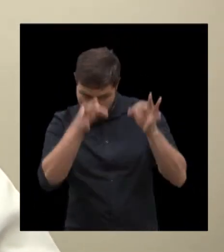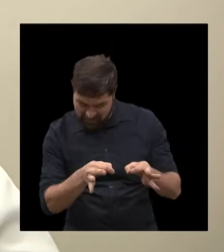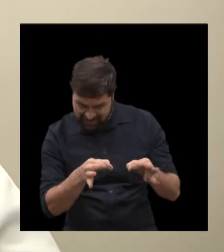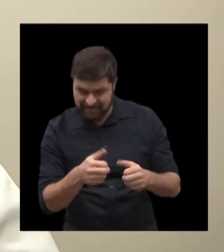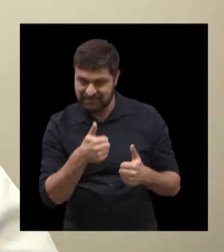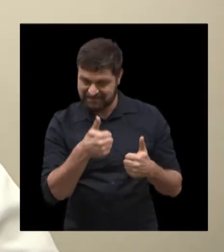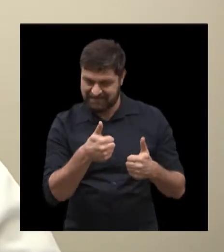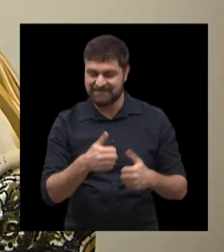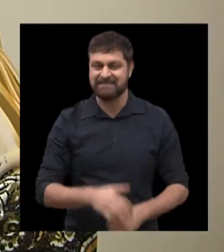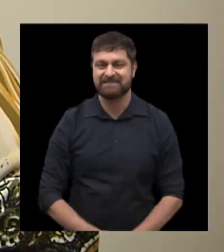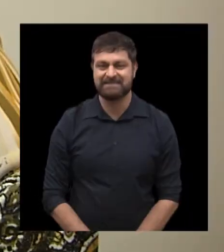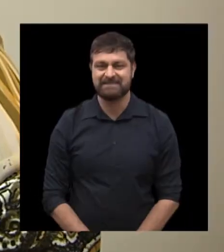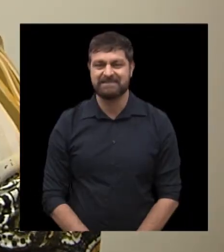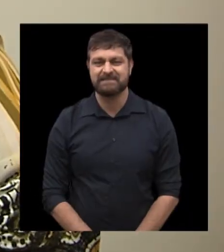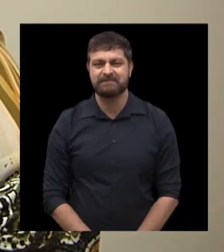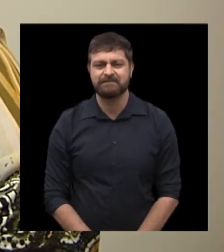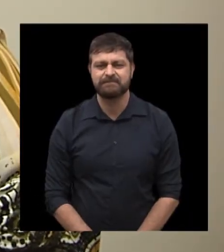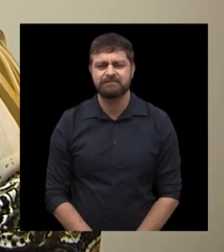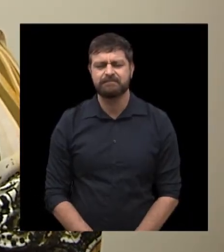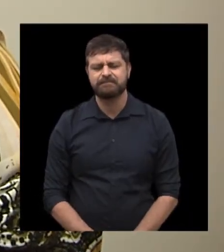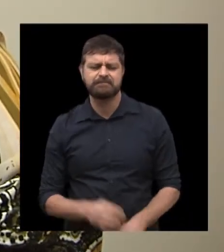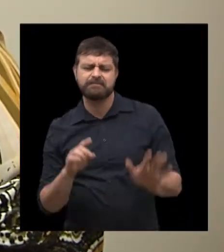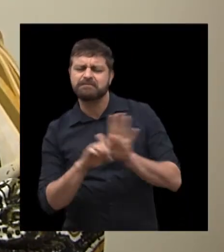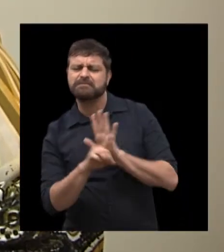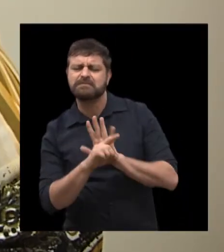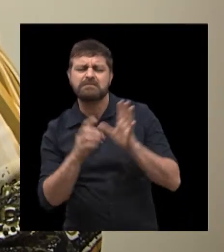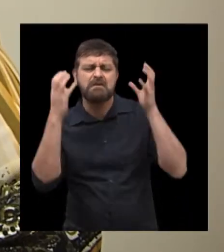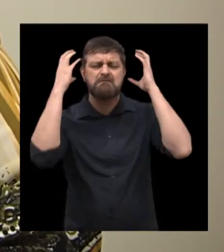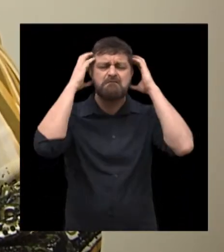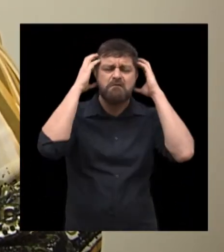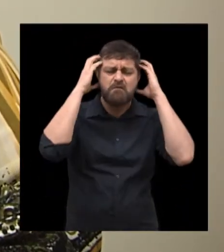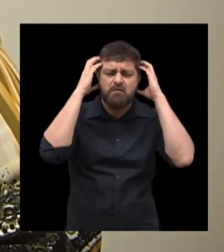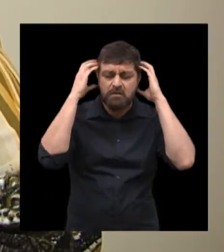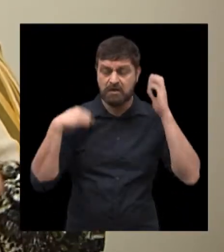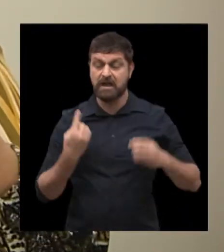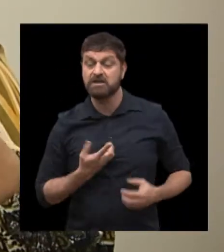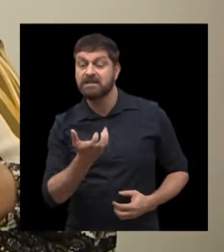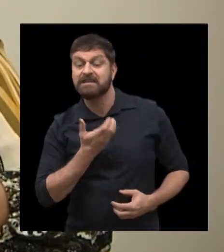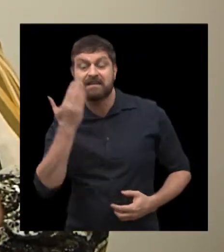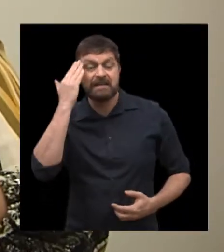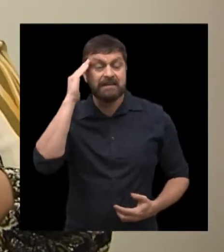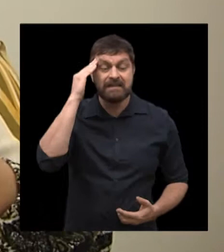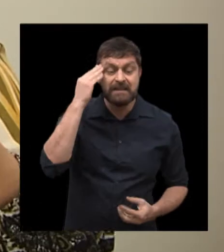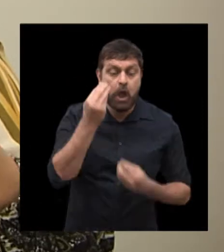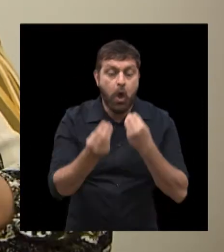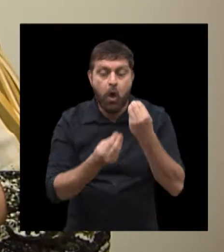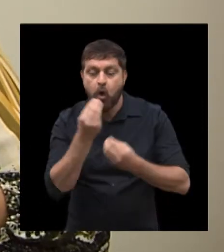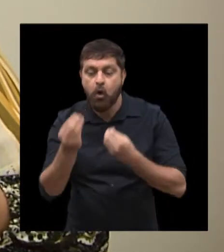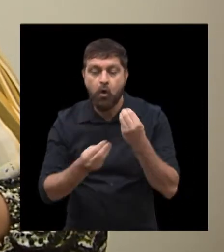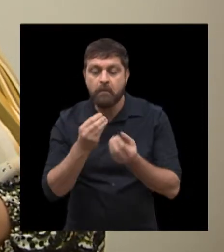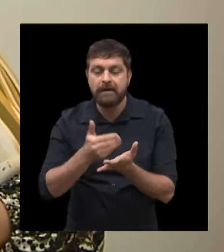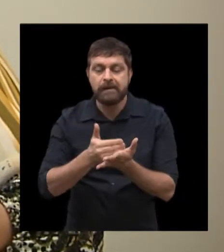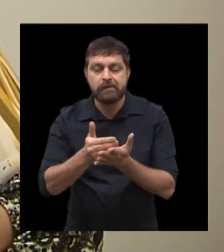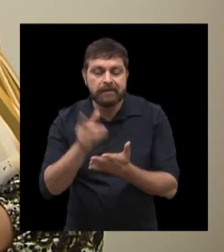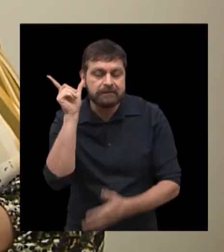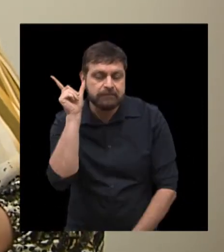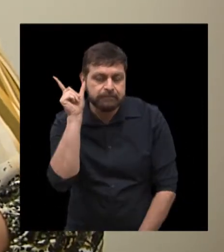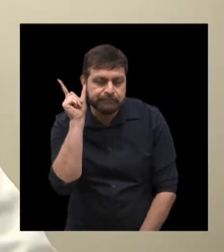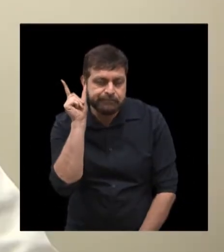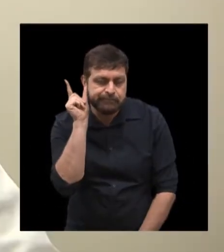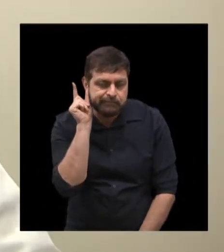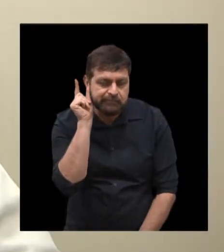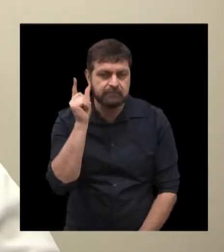russo. Legal. Natasha, a gente gostaria de saber como é que se dá, como é que começa a perda